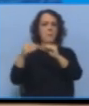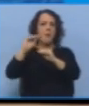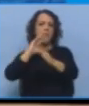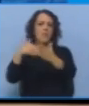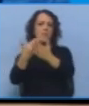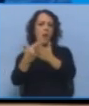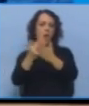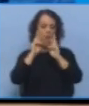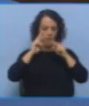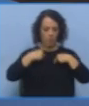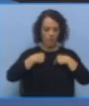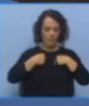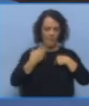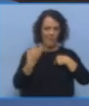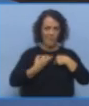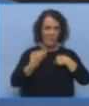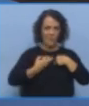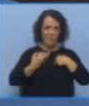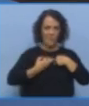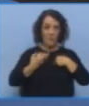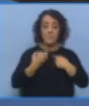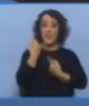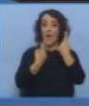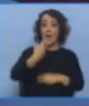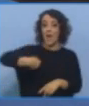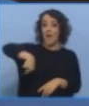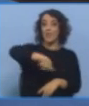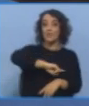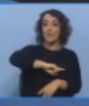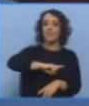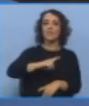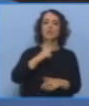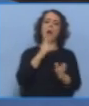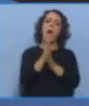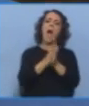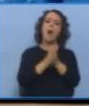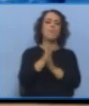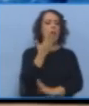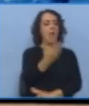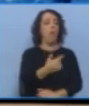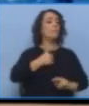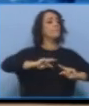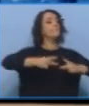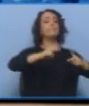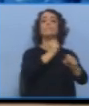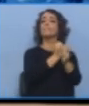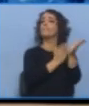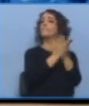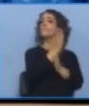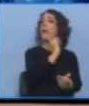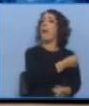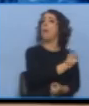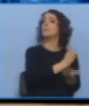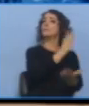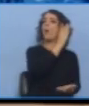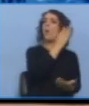a reposicionarem-se. E, portanto, nós muitas vezes fazemos dos meios fins em si mesmo, a minha carreira, e mais nada, quando